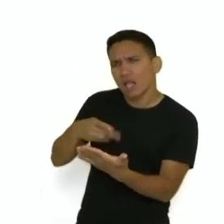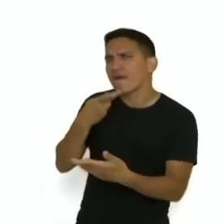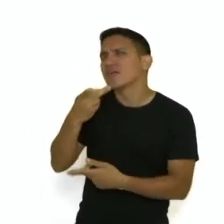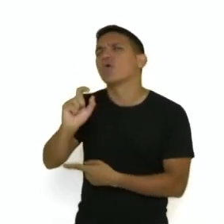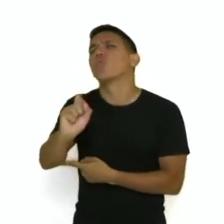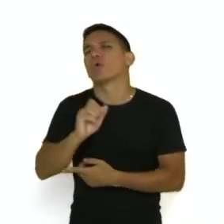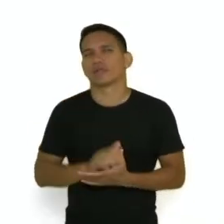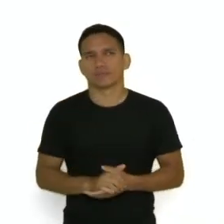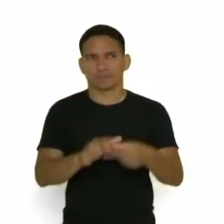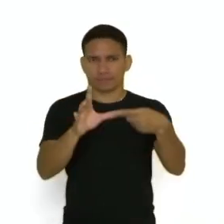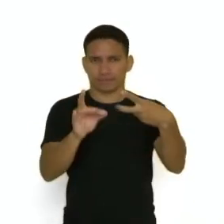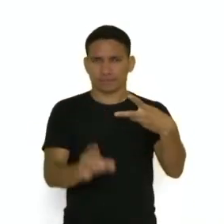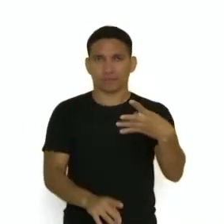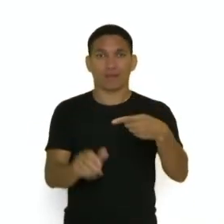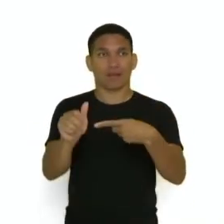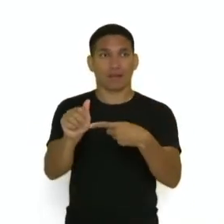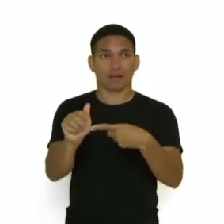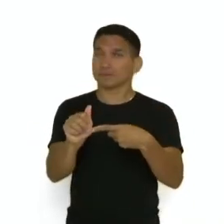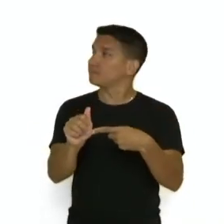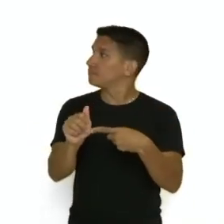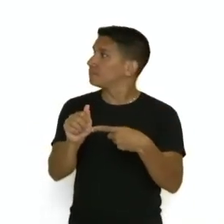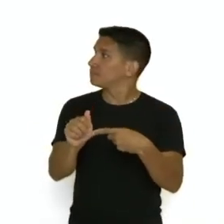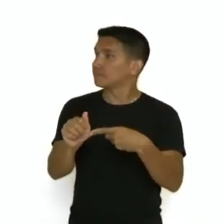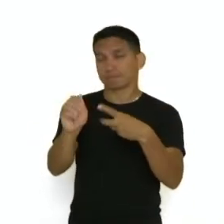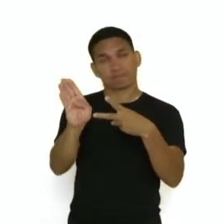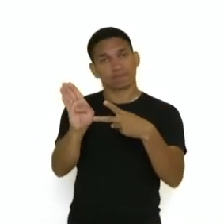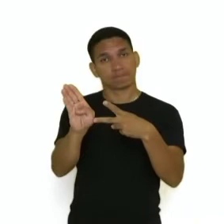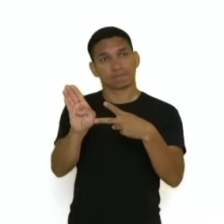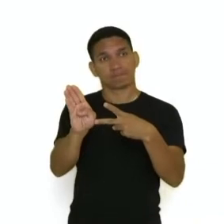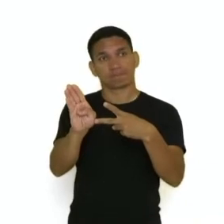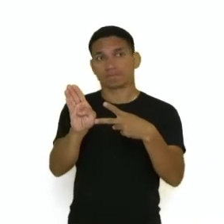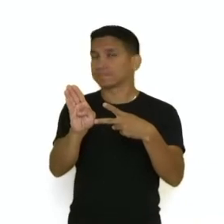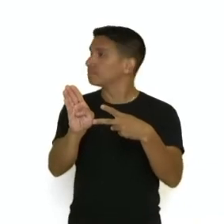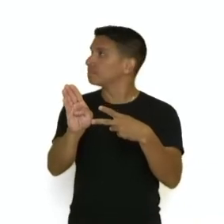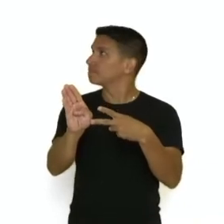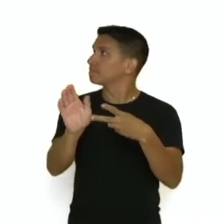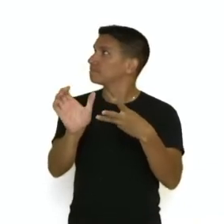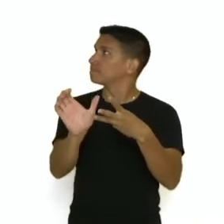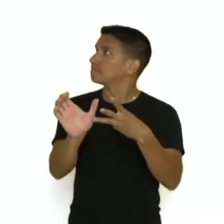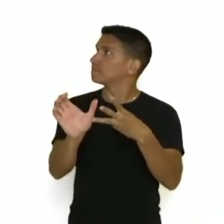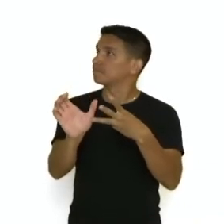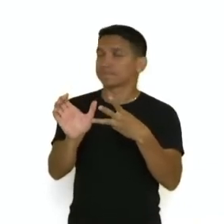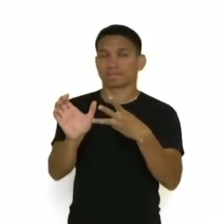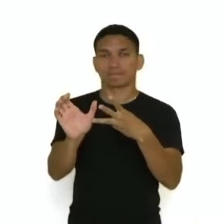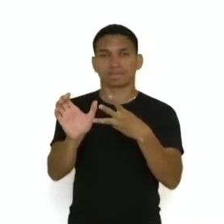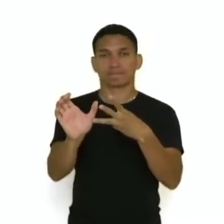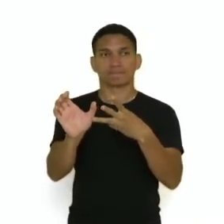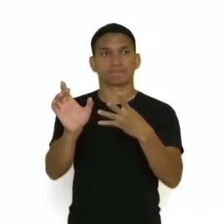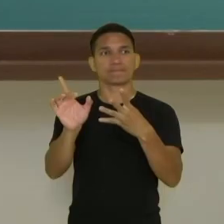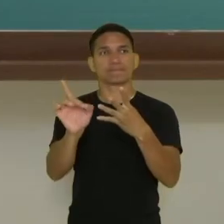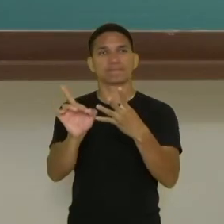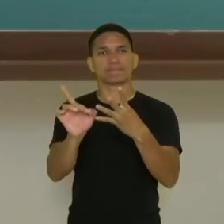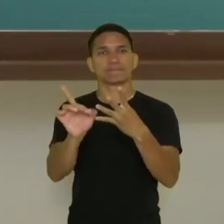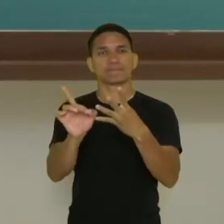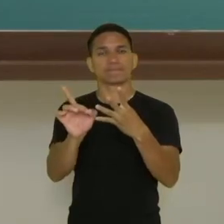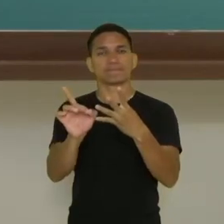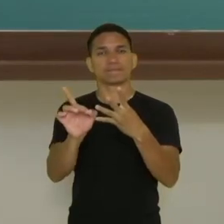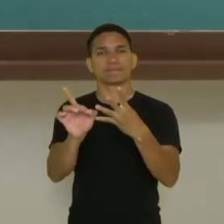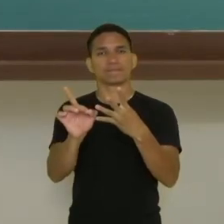de exemplificação, autoridade, princípio ou